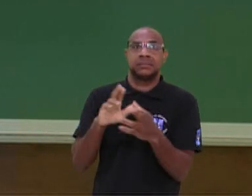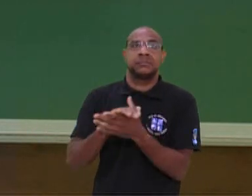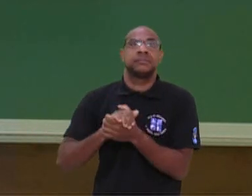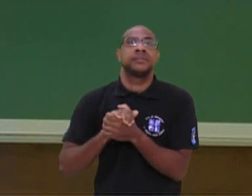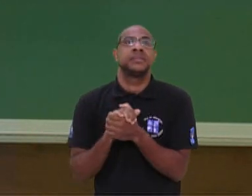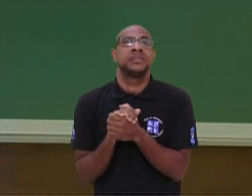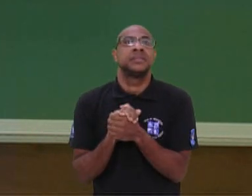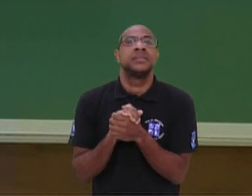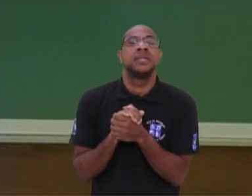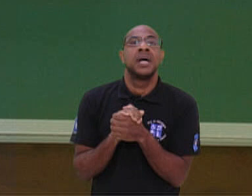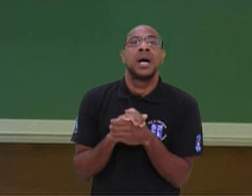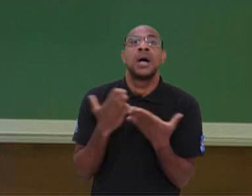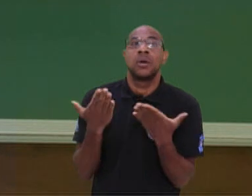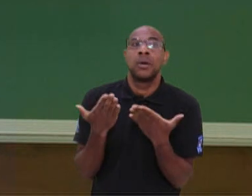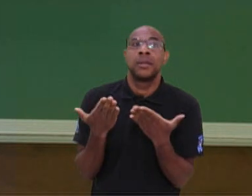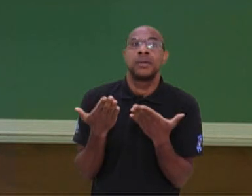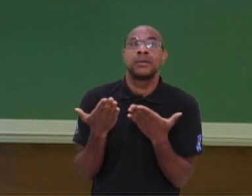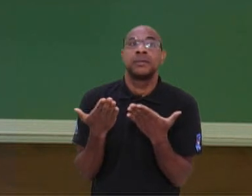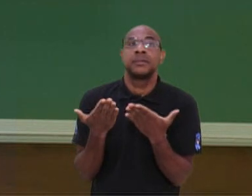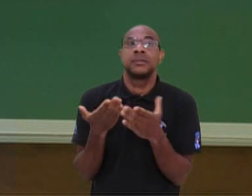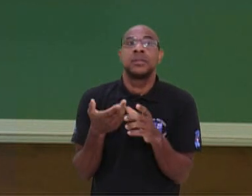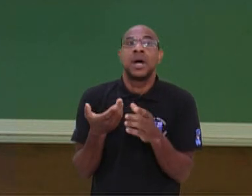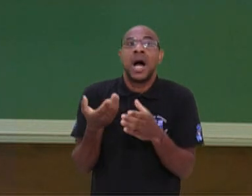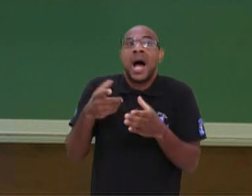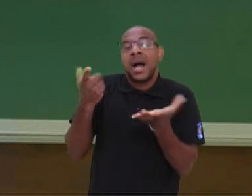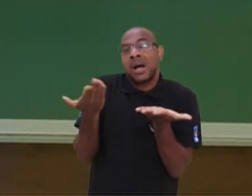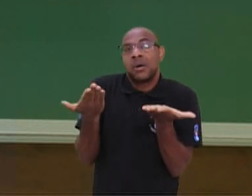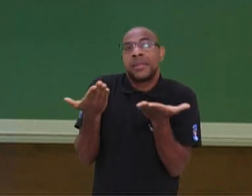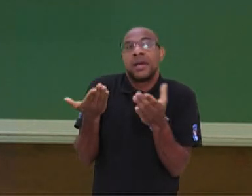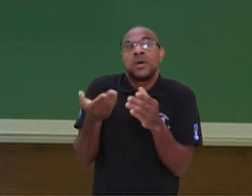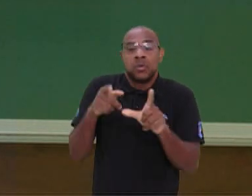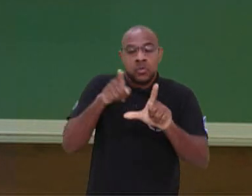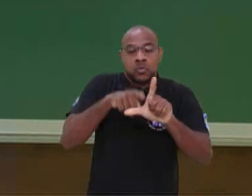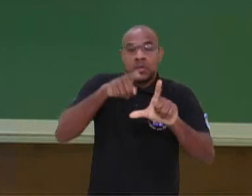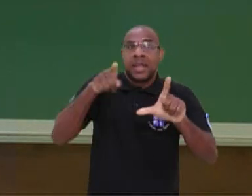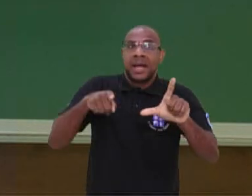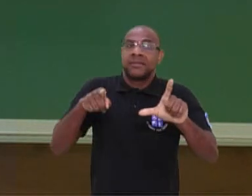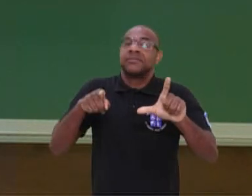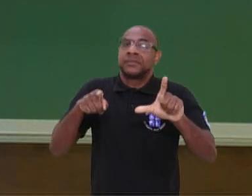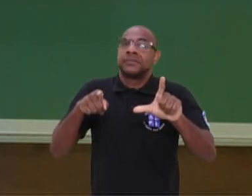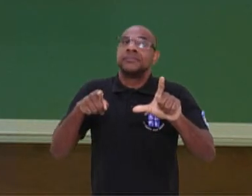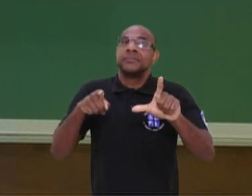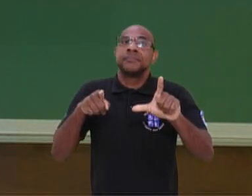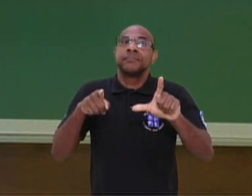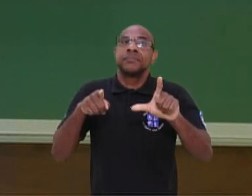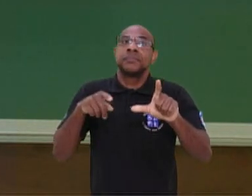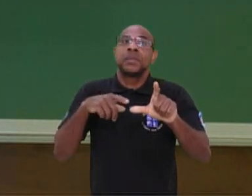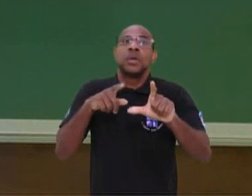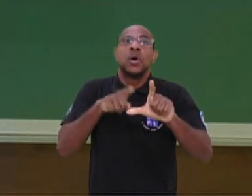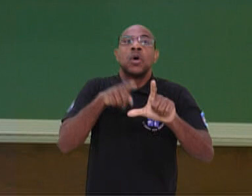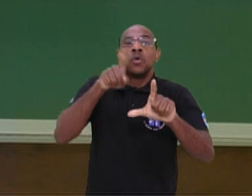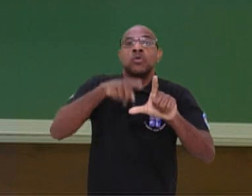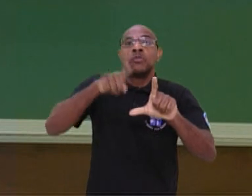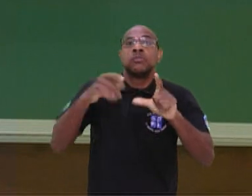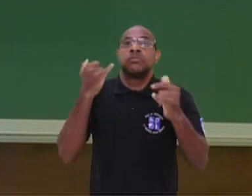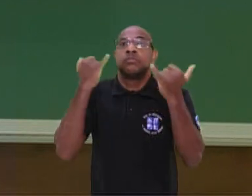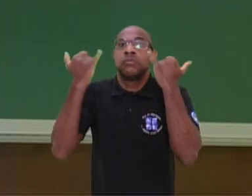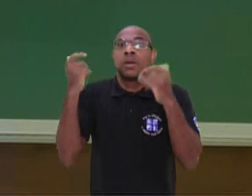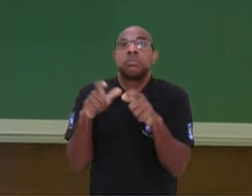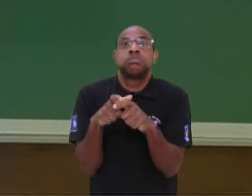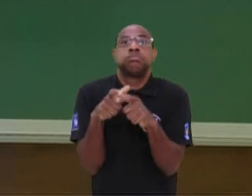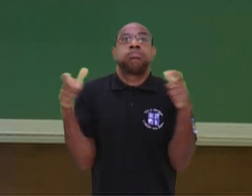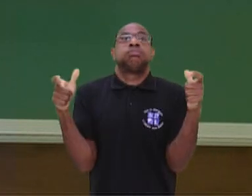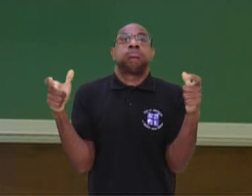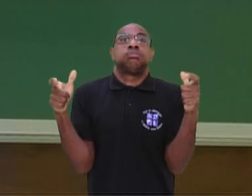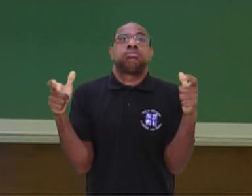gráfico. Geralmente, o gráfico vem dentro do infográfico, mas o infográfico ele é mais amplo, mais complexo, tanto que ele